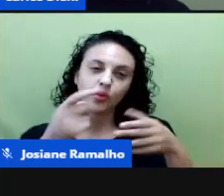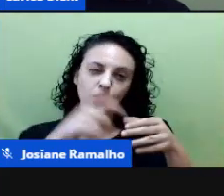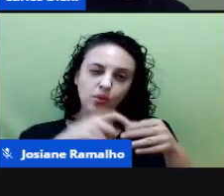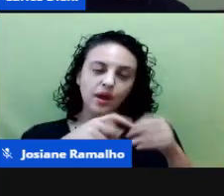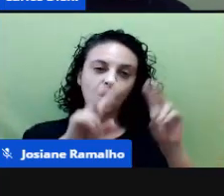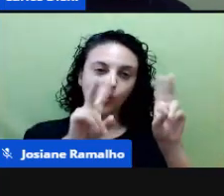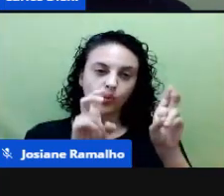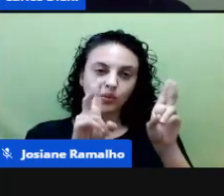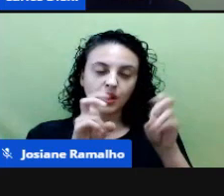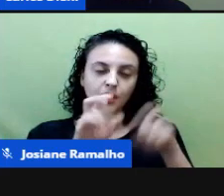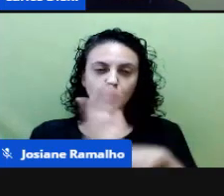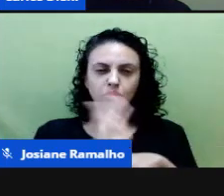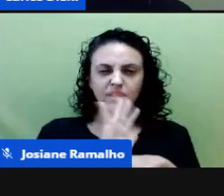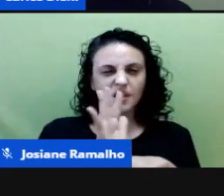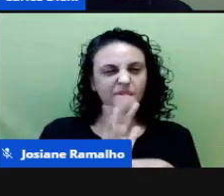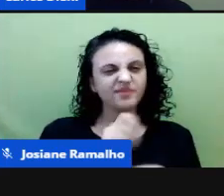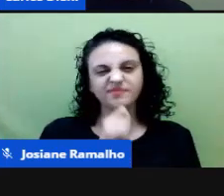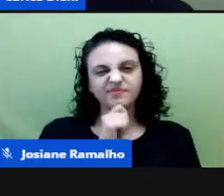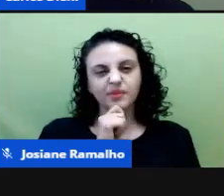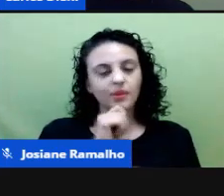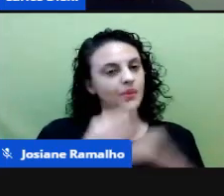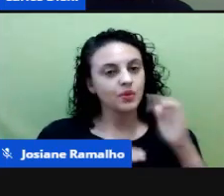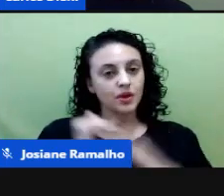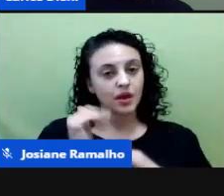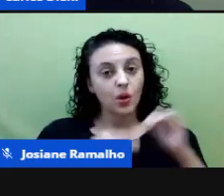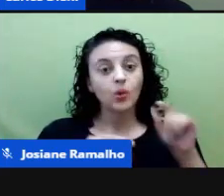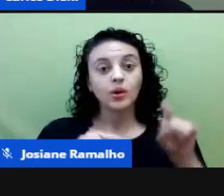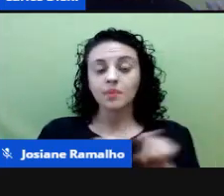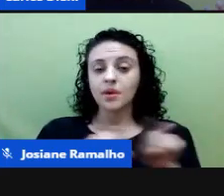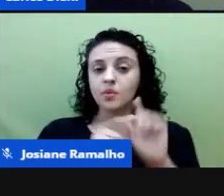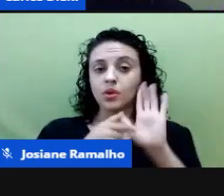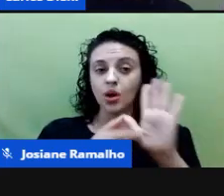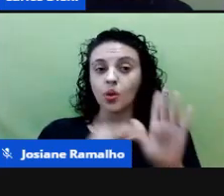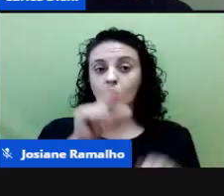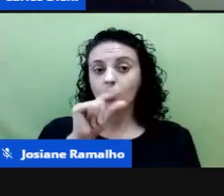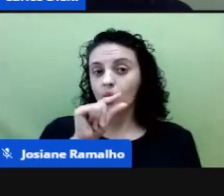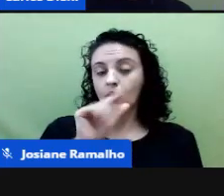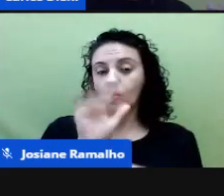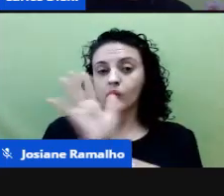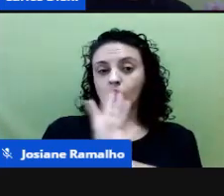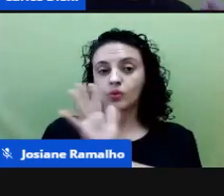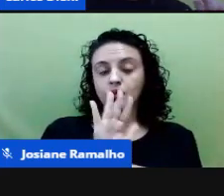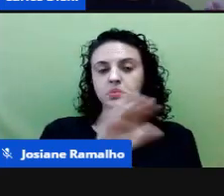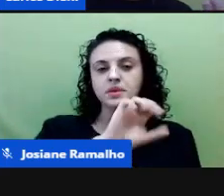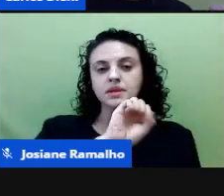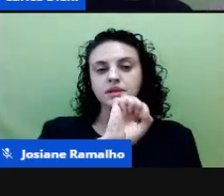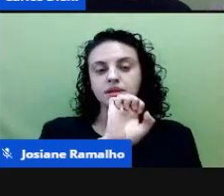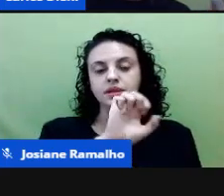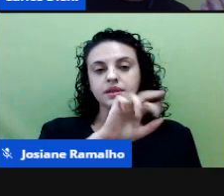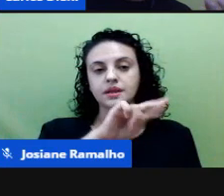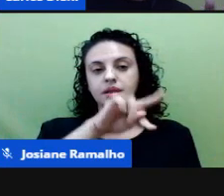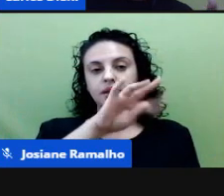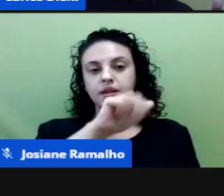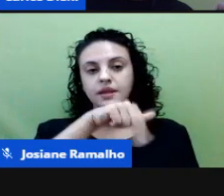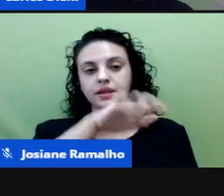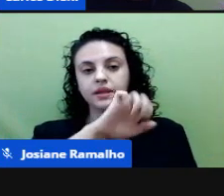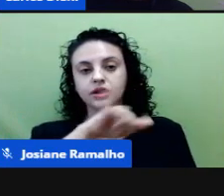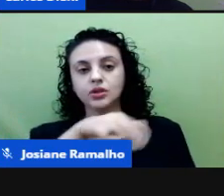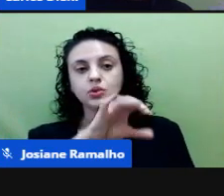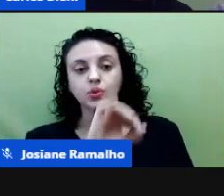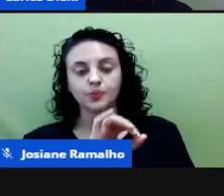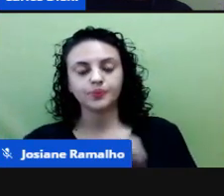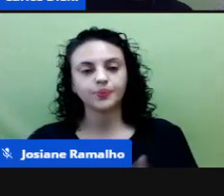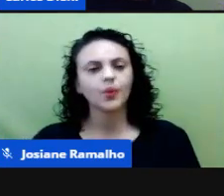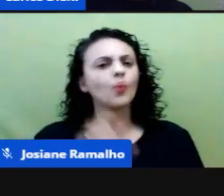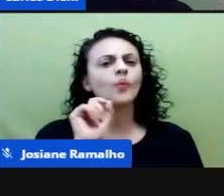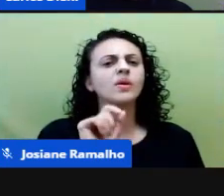falar um pouquinho dos filmes sertanejos. O que representa esse filme sertanejo, esse cinema amador? A